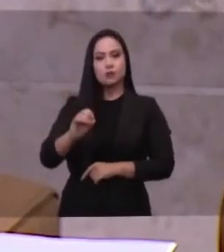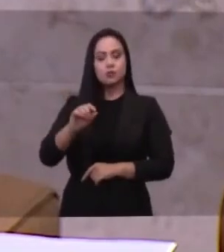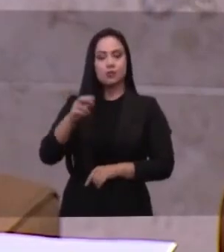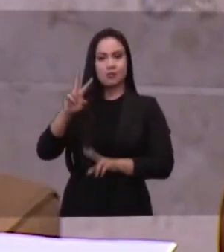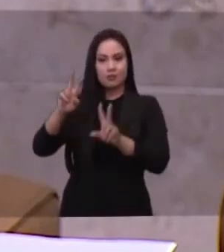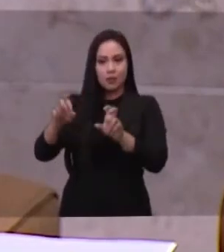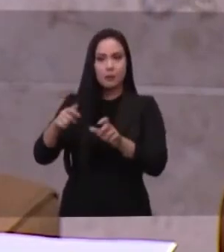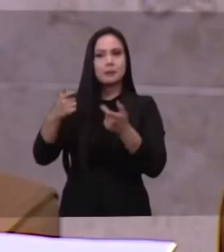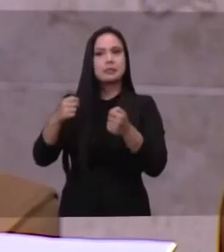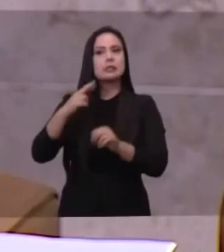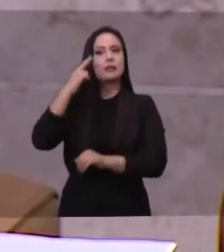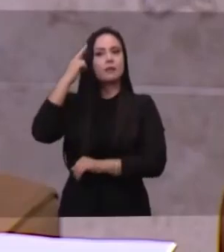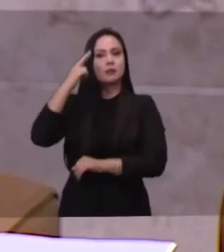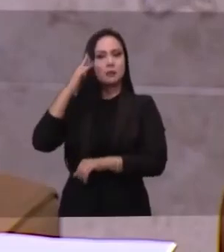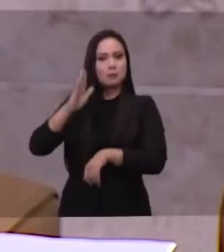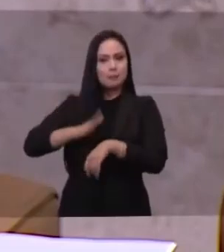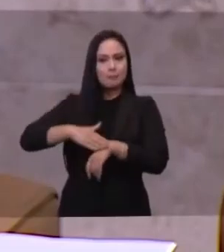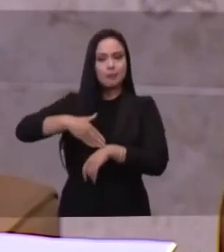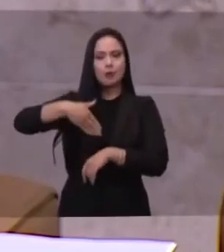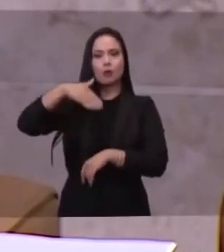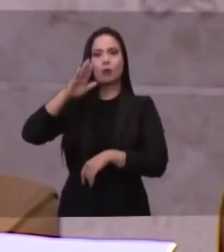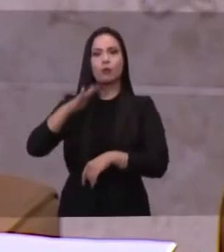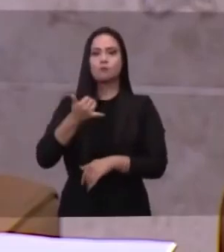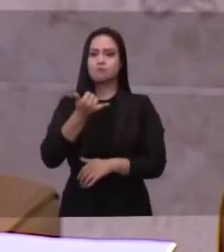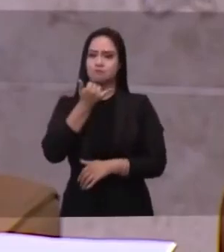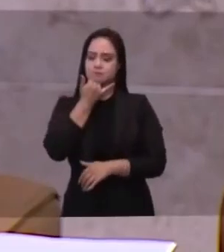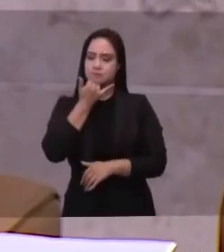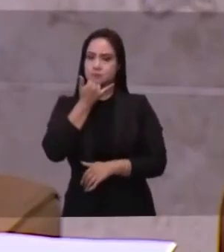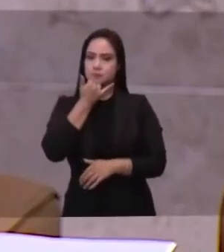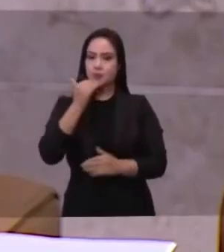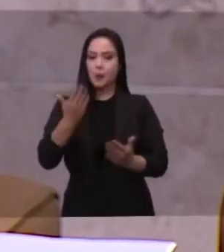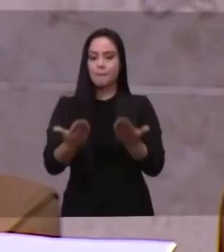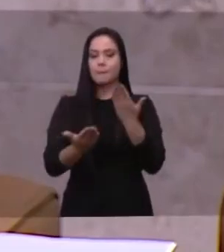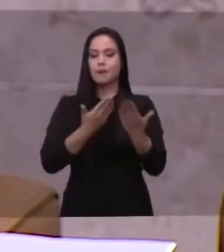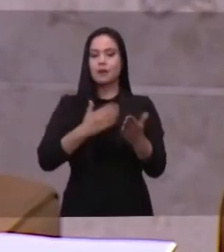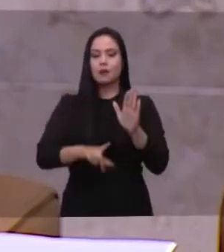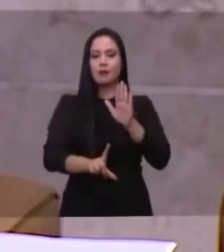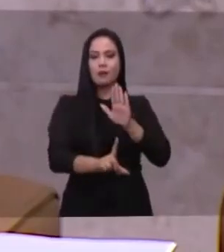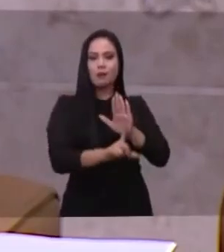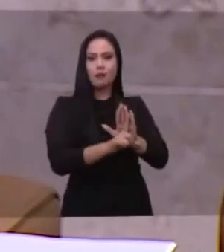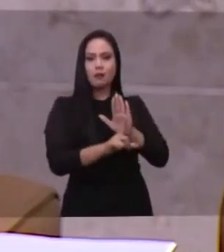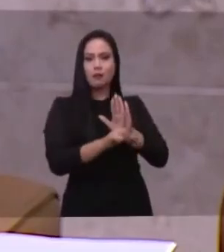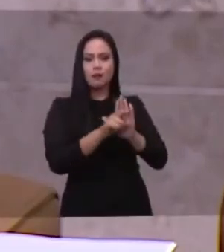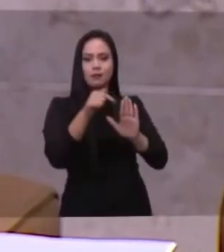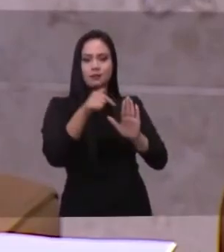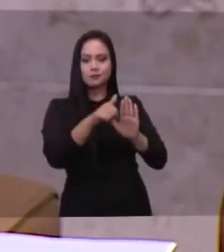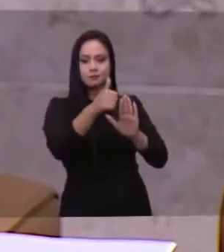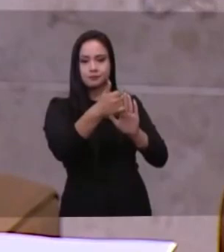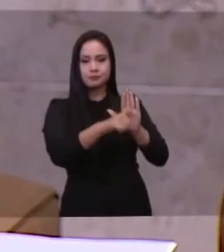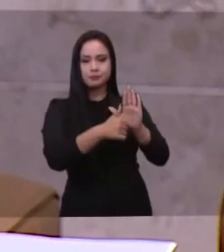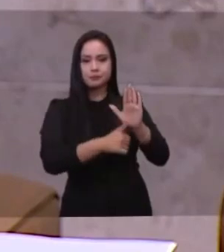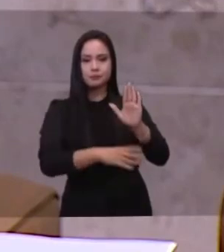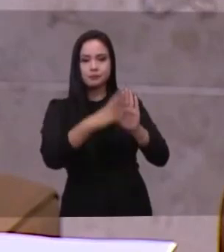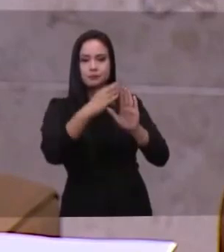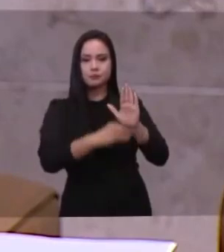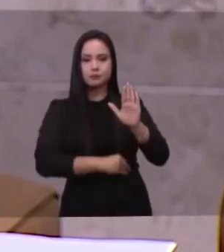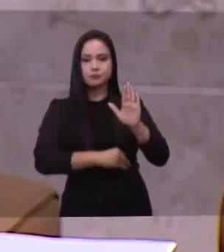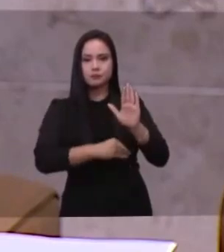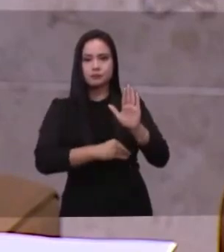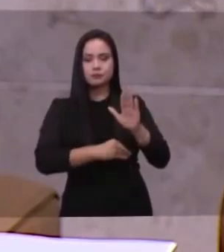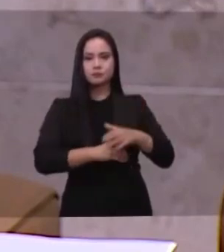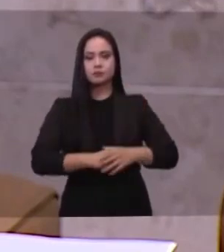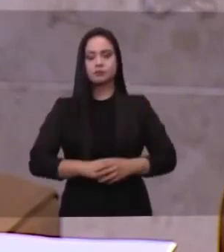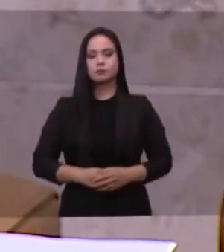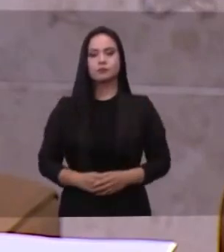maior reflexão. Com todas as vênias, a comparação da lei sob exame com o modelo da